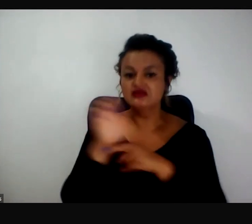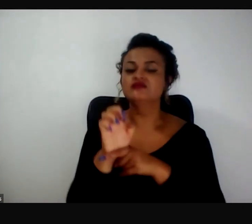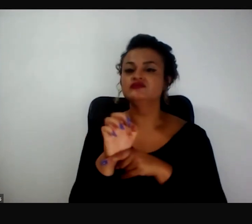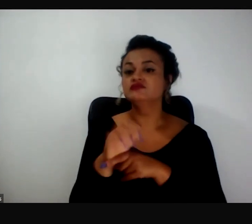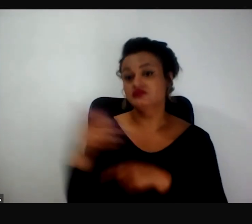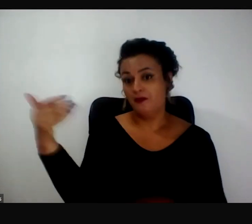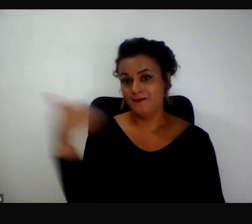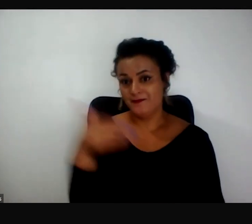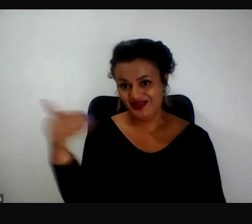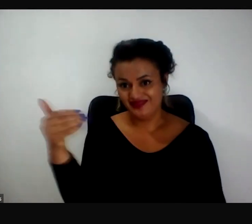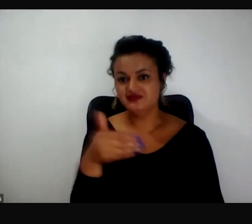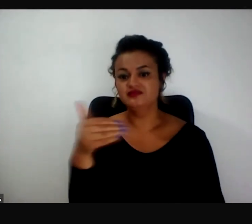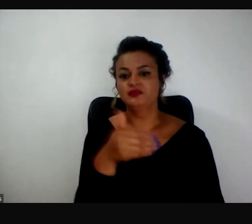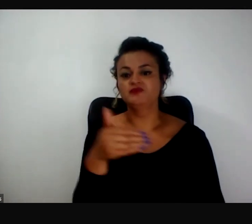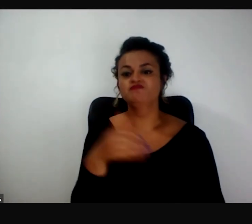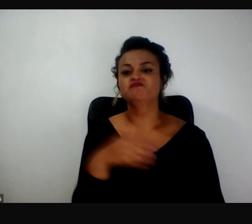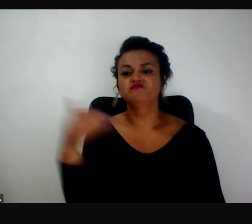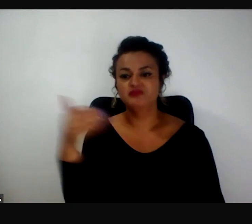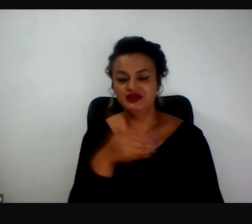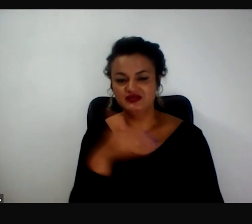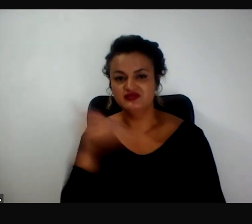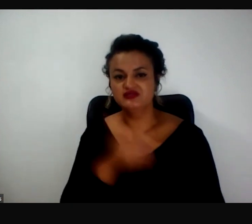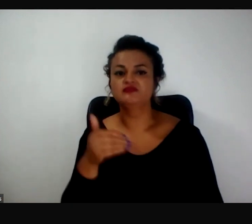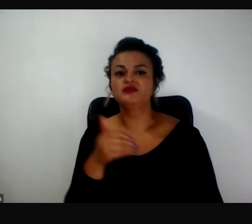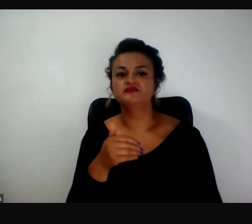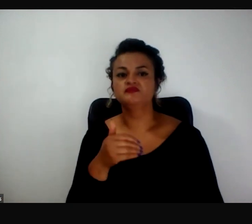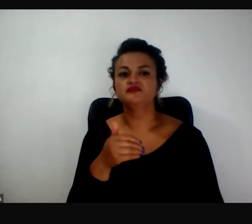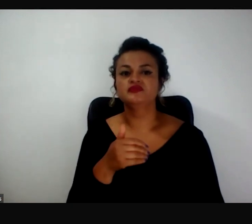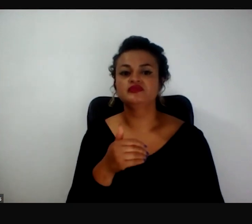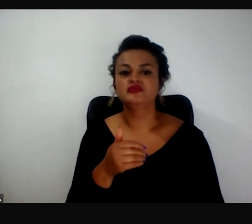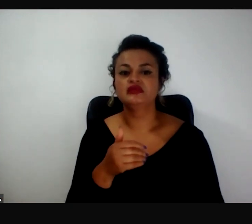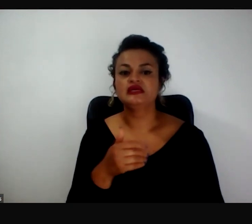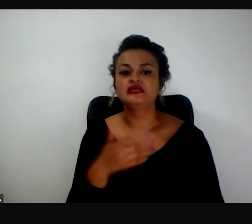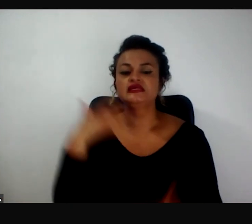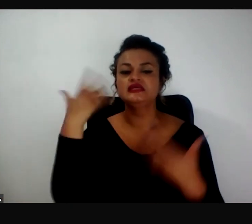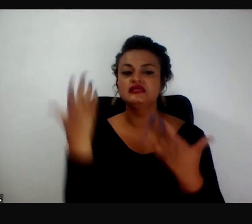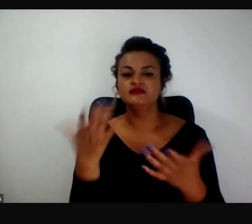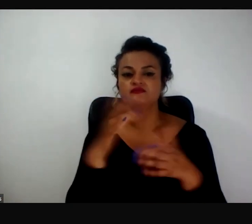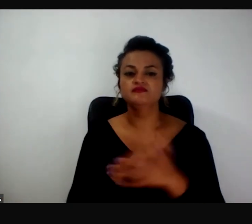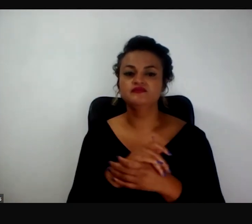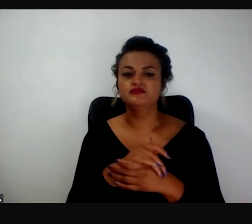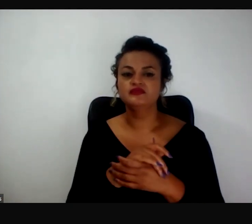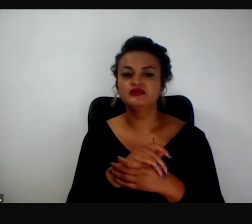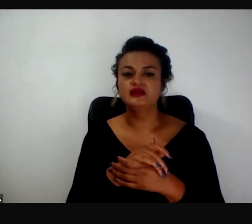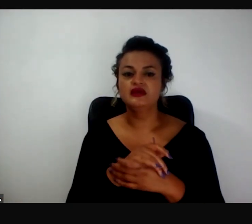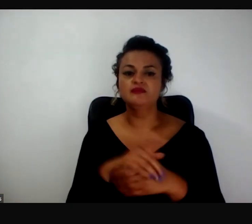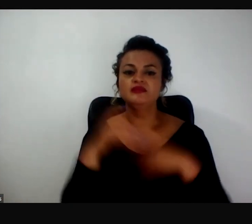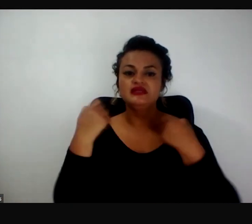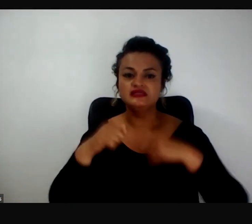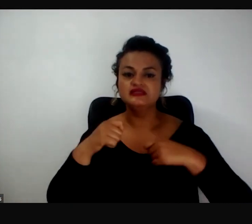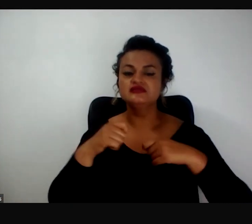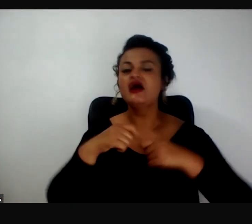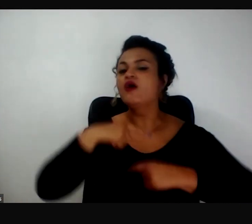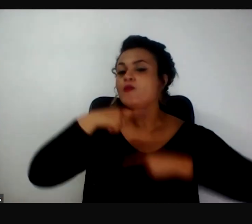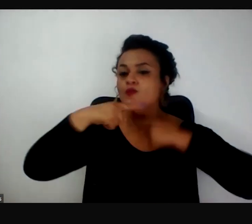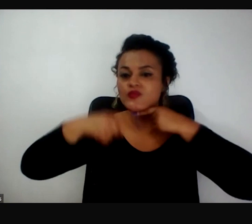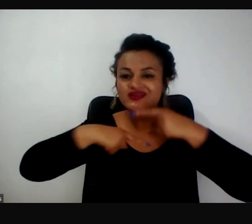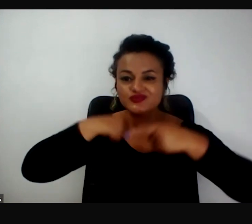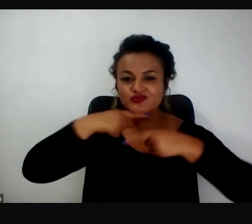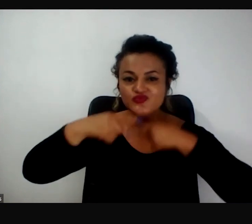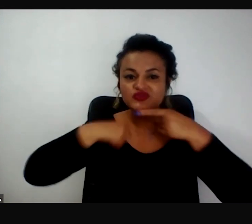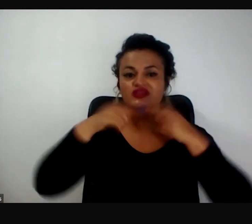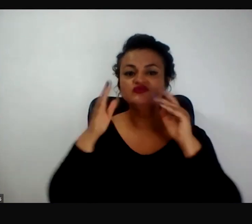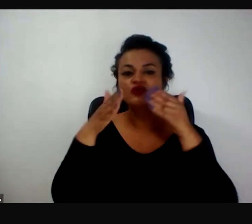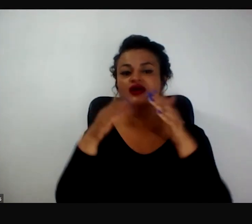têm obrigação de aplicar o direito europeu e podem ter uma dúvida de que alguma norma que